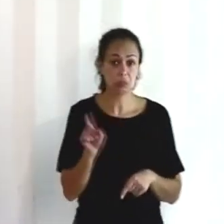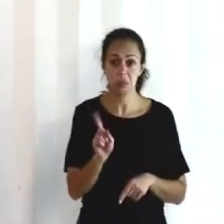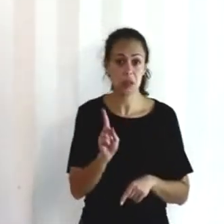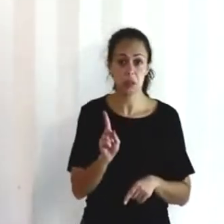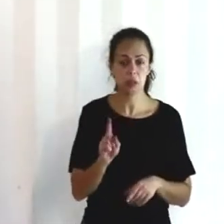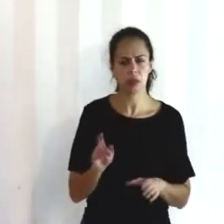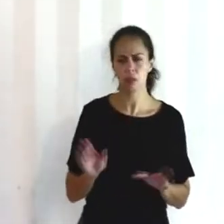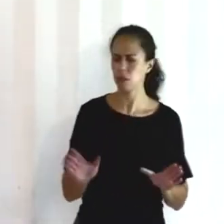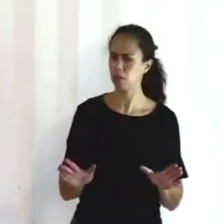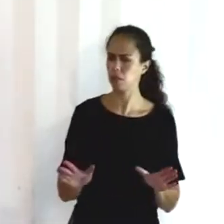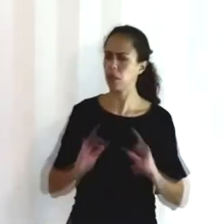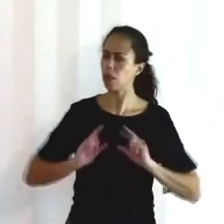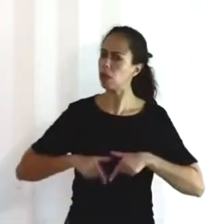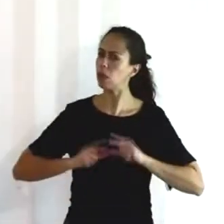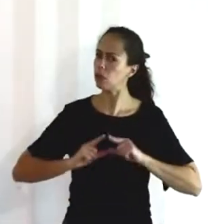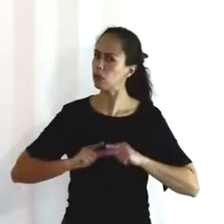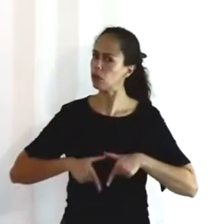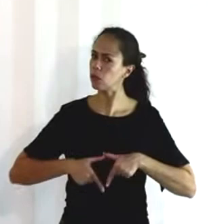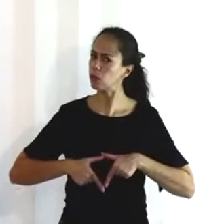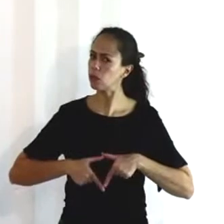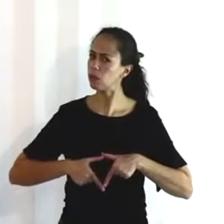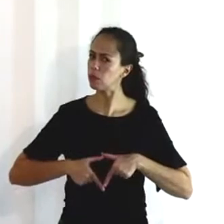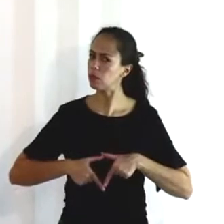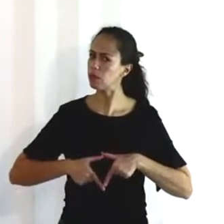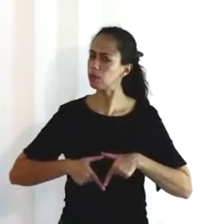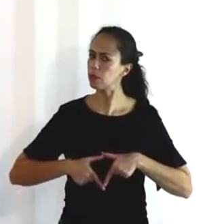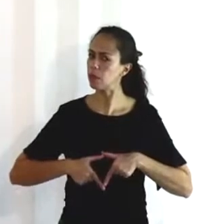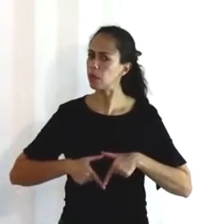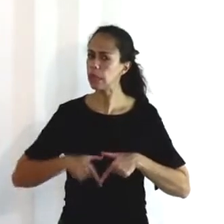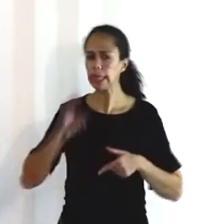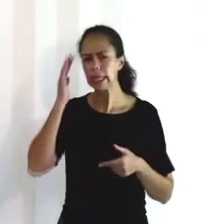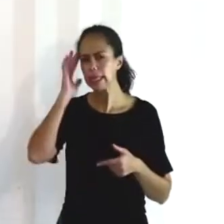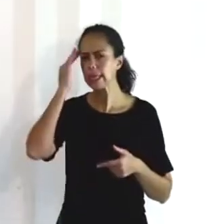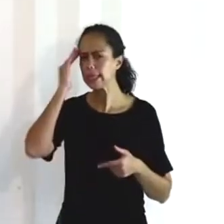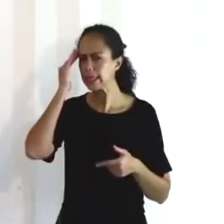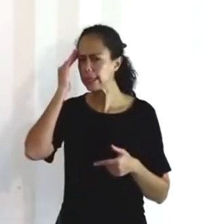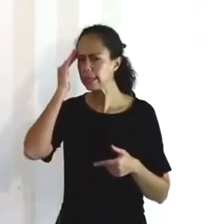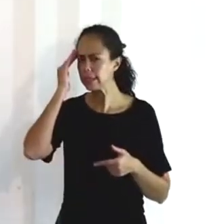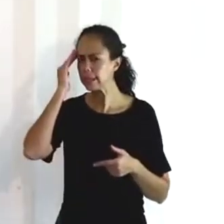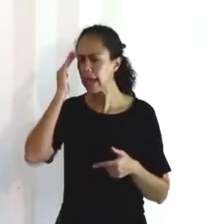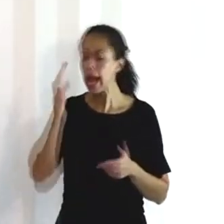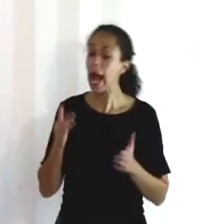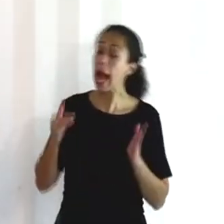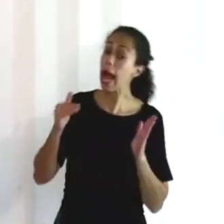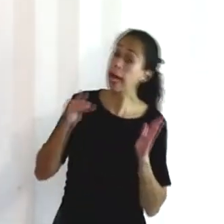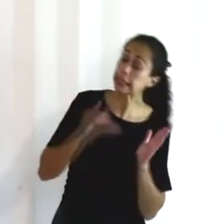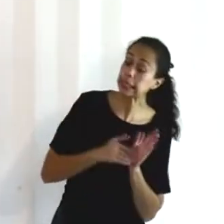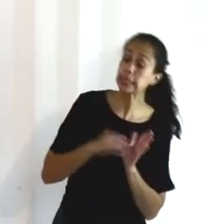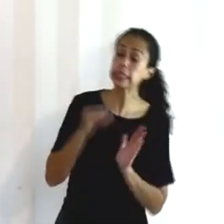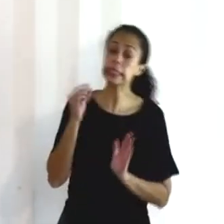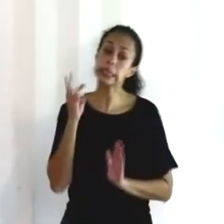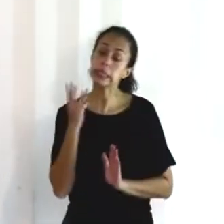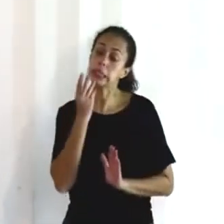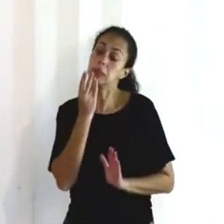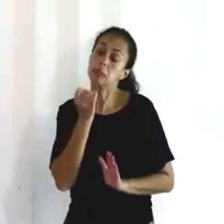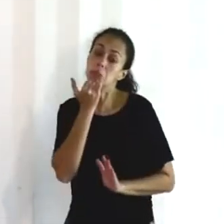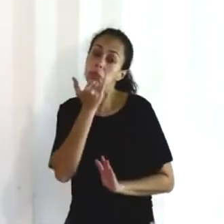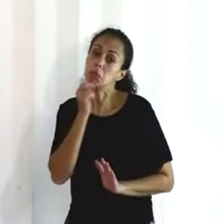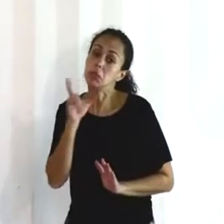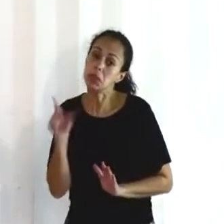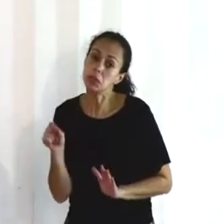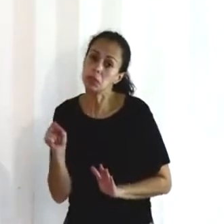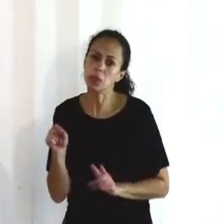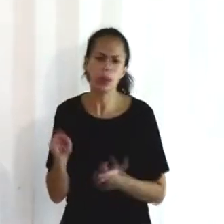Nós sabemos que Deus não perdoa só até 3 vezes, mas era o pensamento deles. Então Pedro, quando